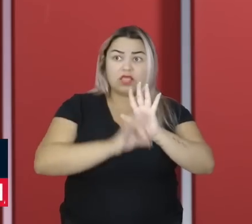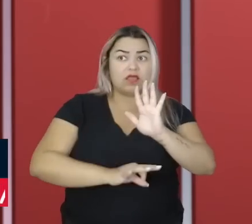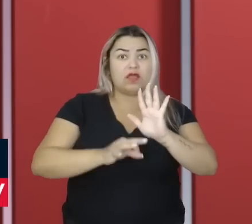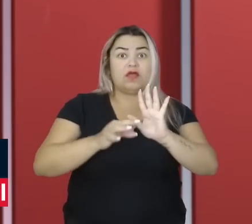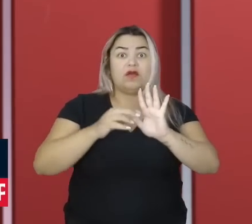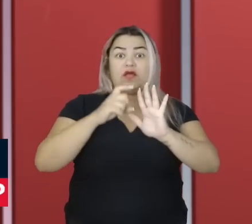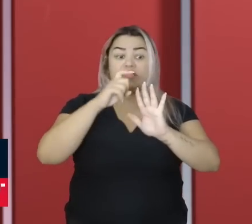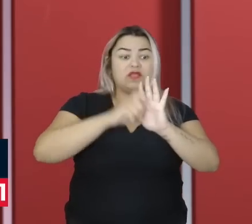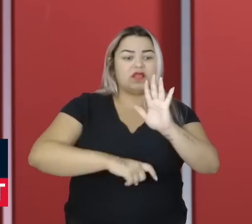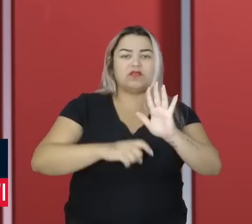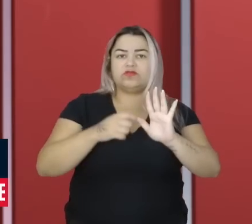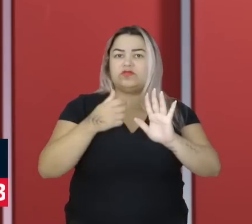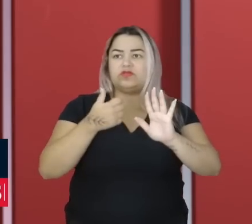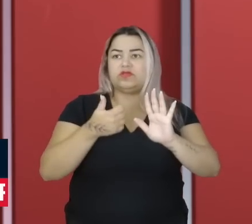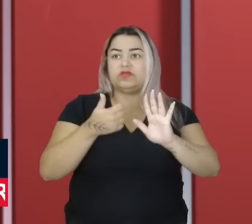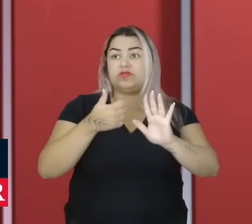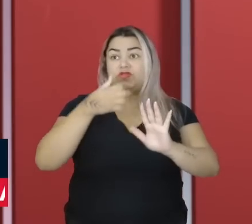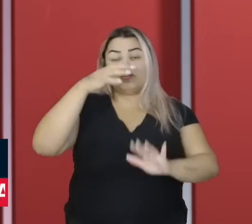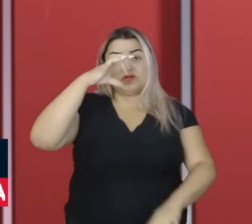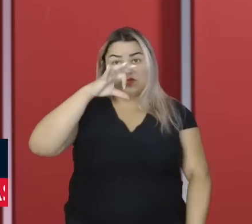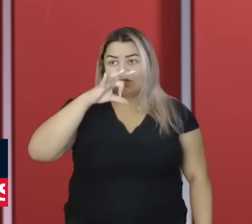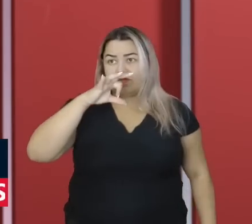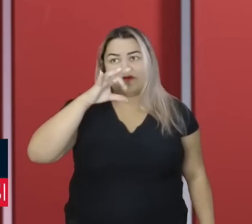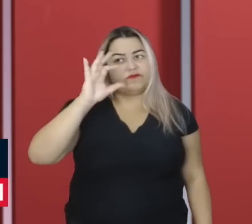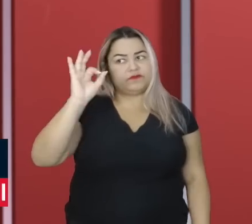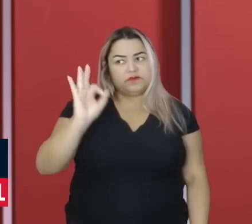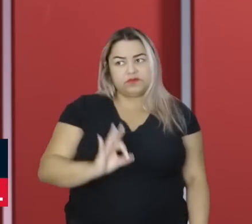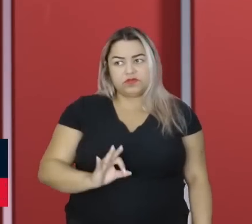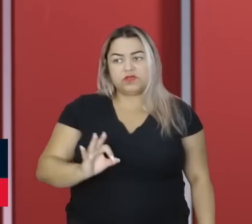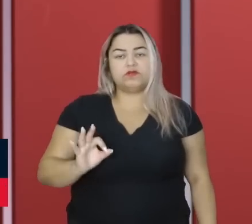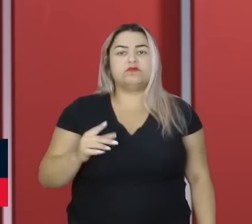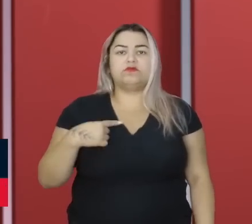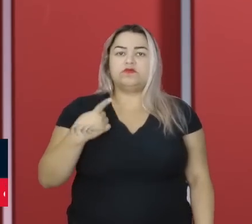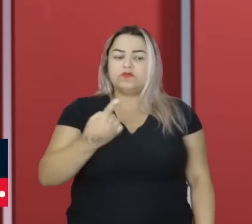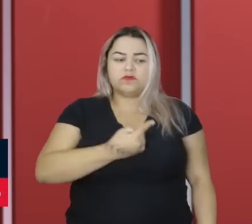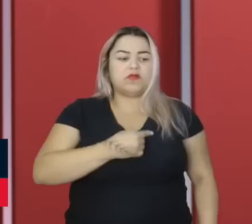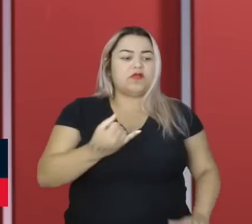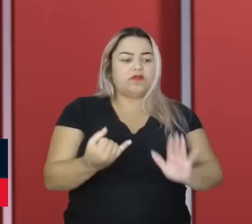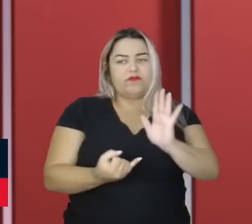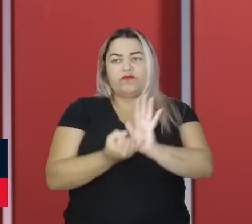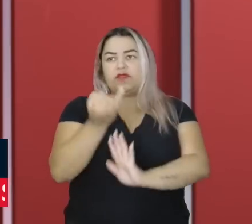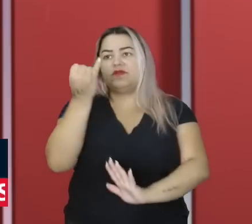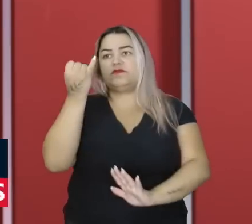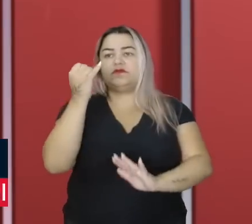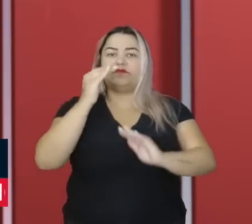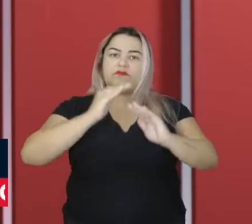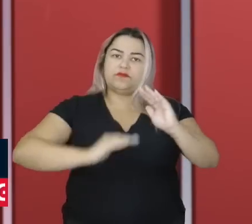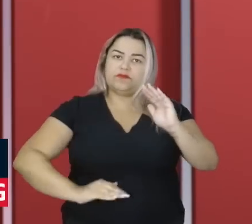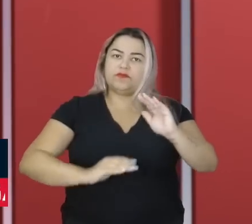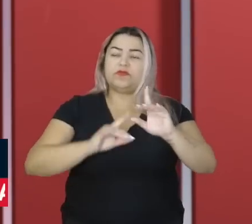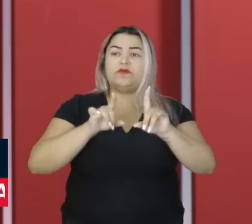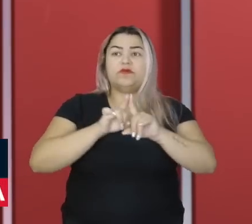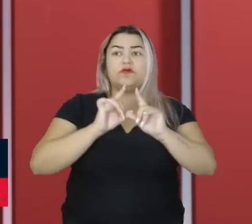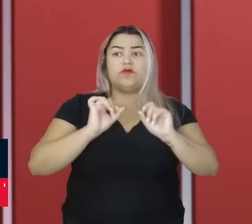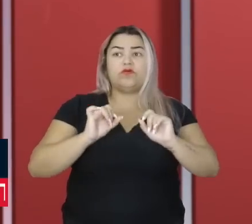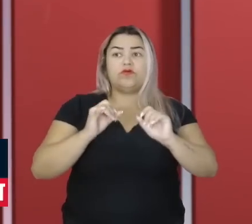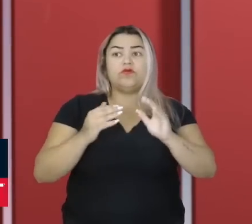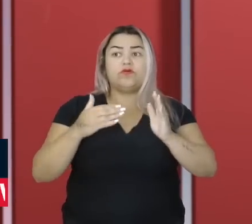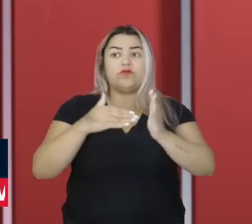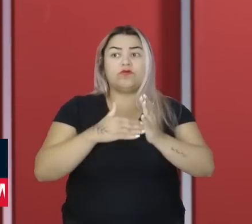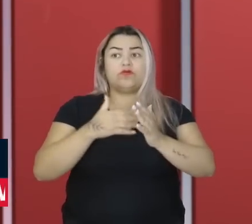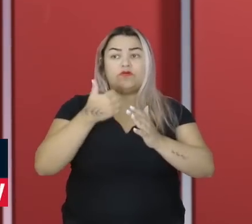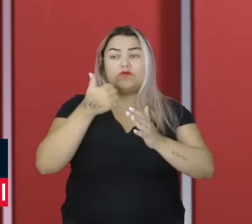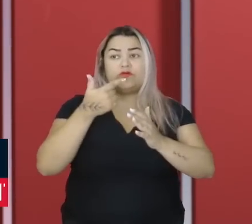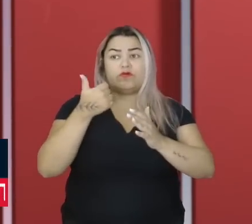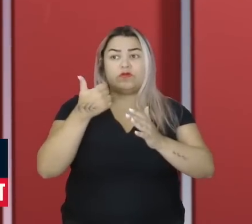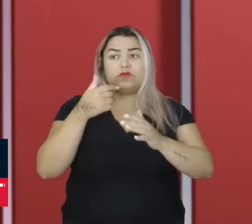13,75, uma taxa real de juros de quase 9%, quando a gente já está com uma inflação abaixo do centro da meta. Os últimos 12 meses a